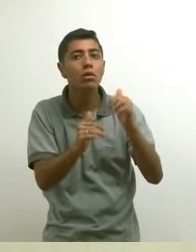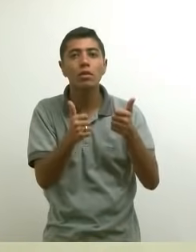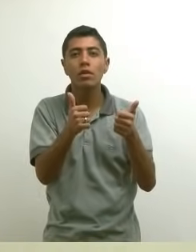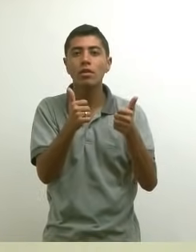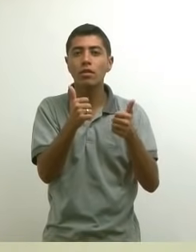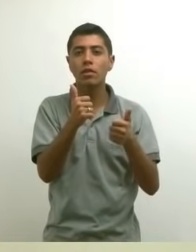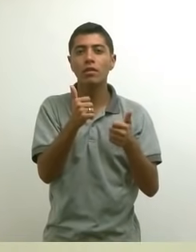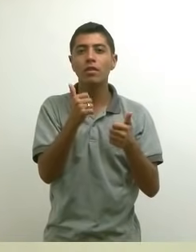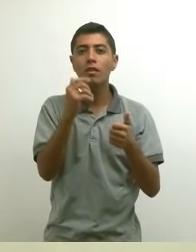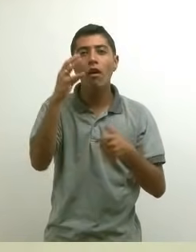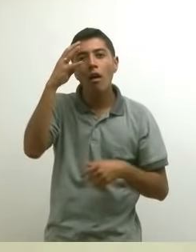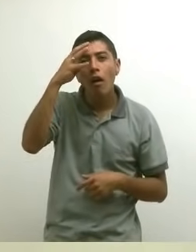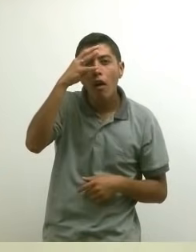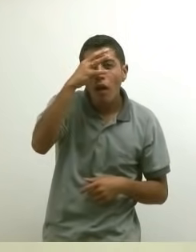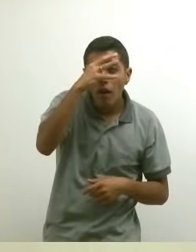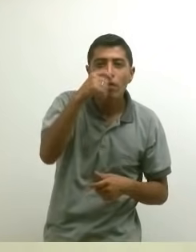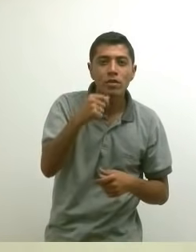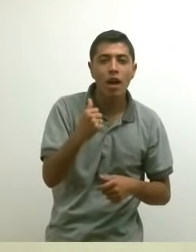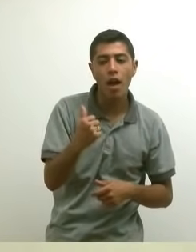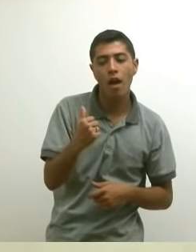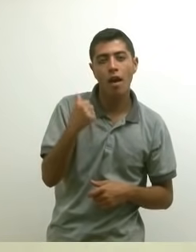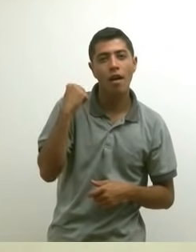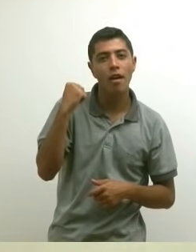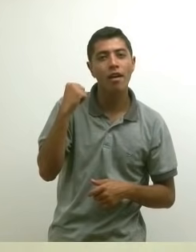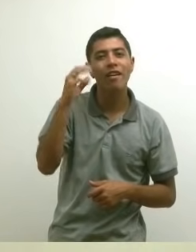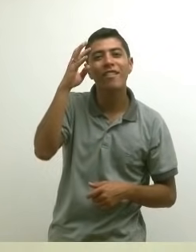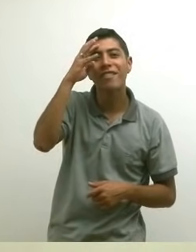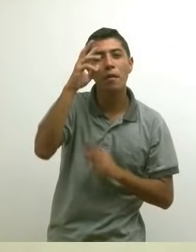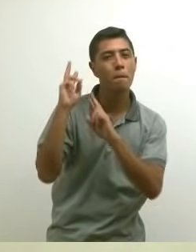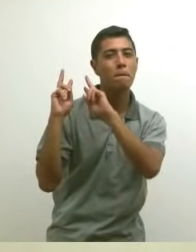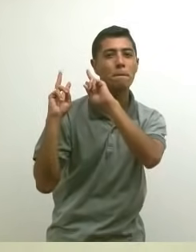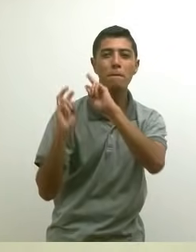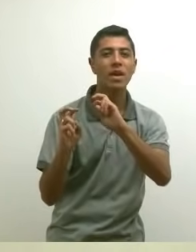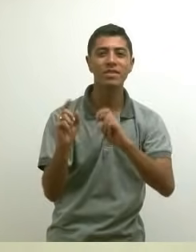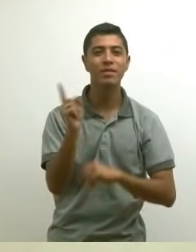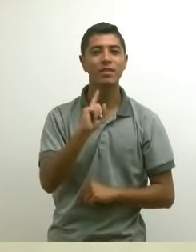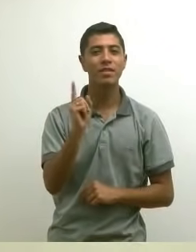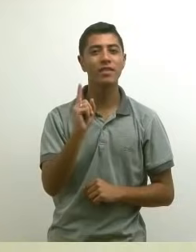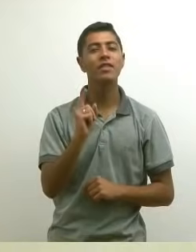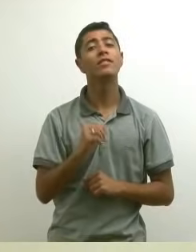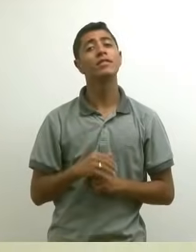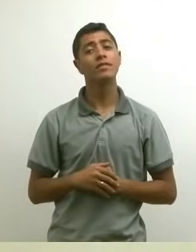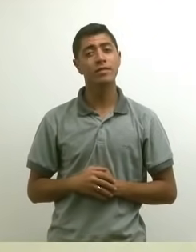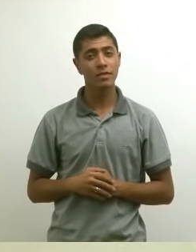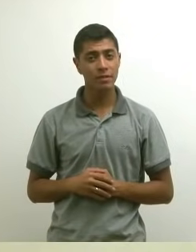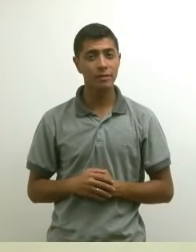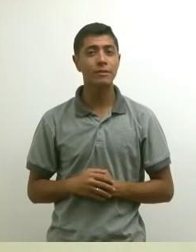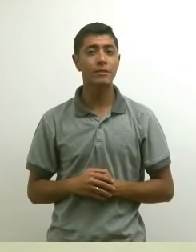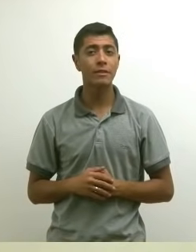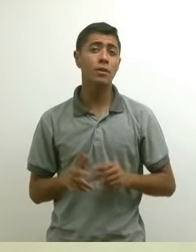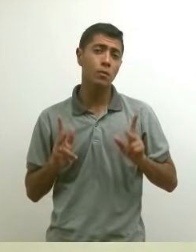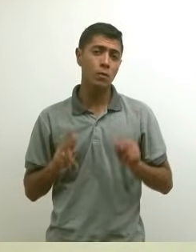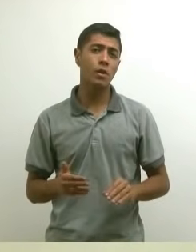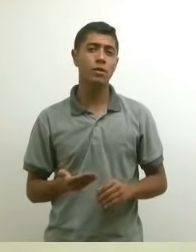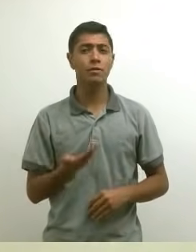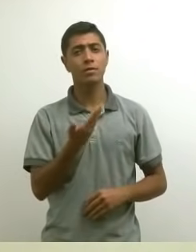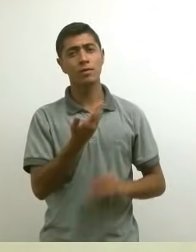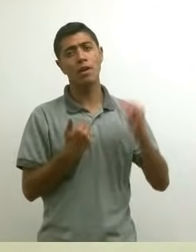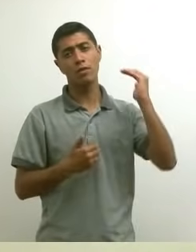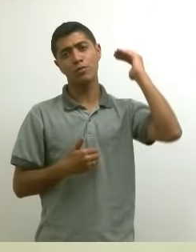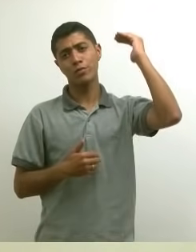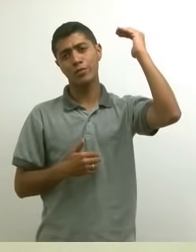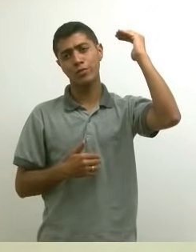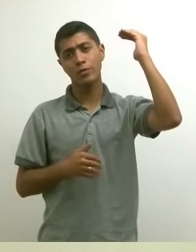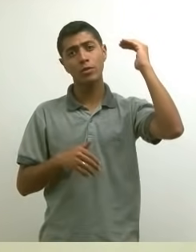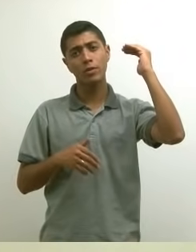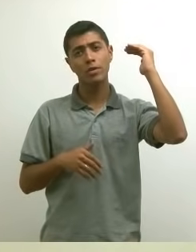de experiência agora de novo eu acho que não é um problema da infância dos adultos eu